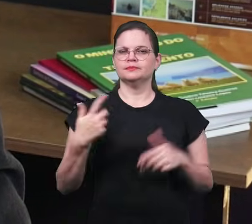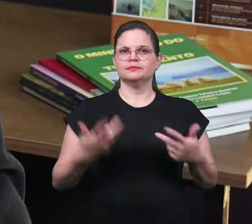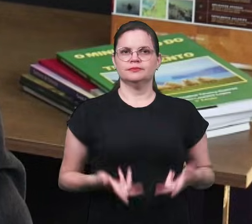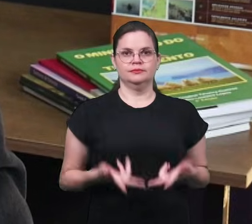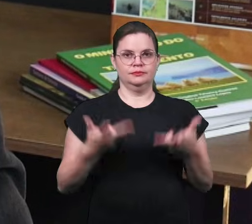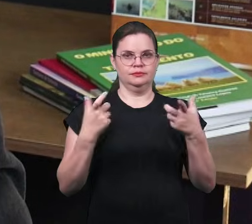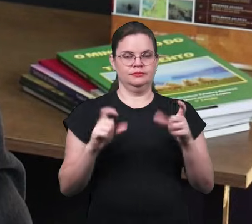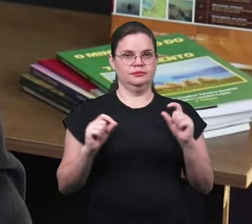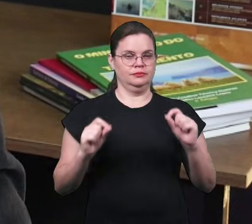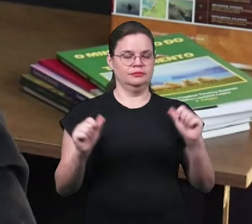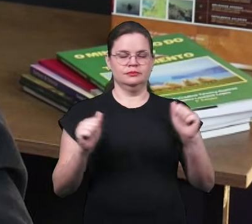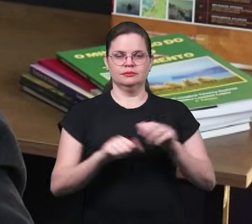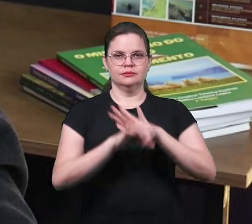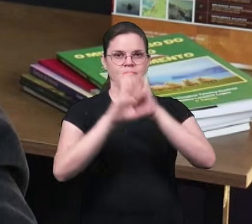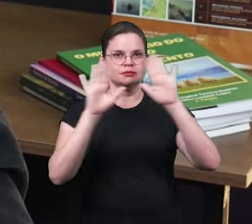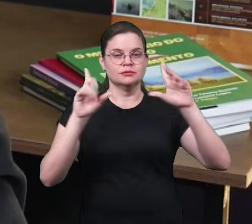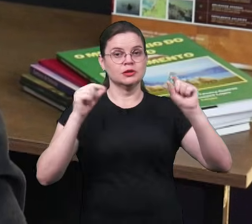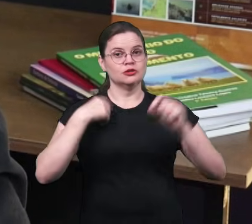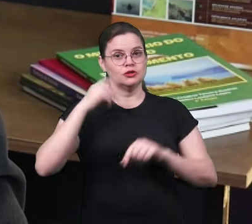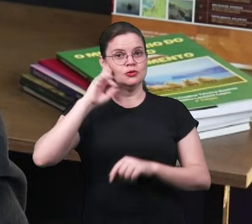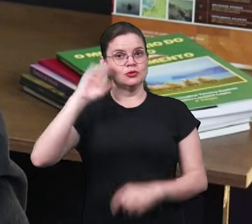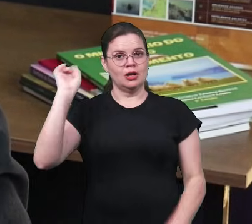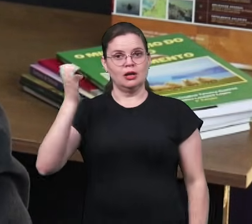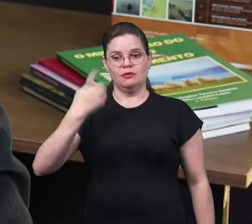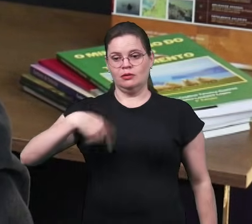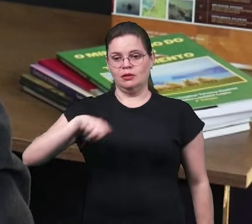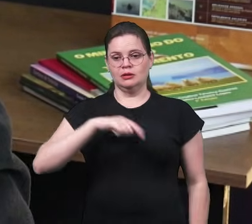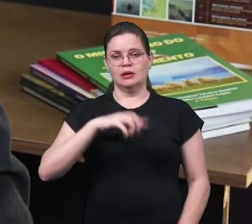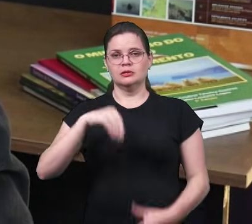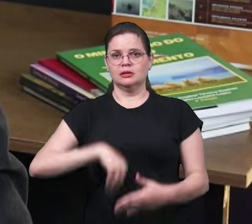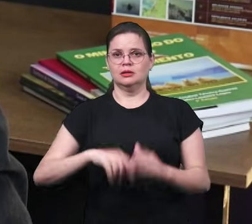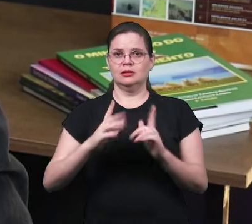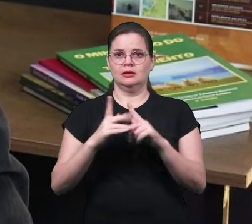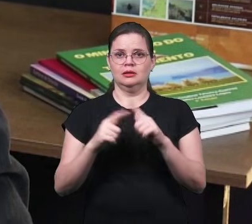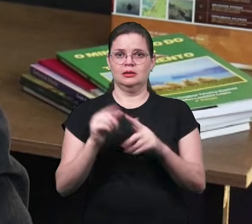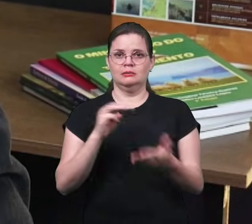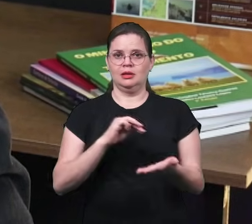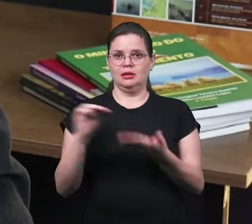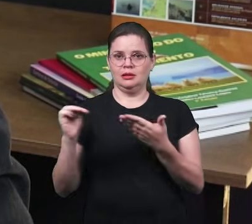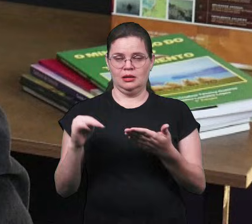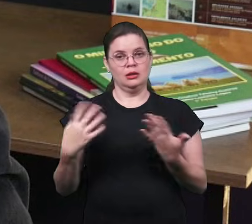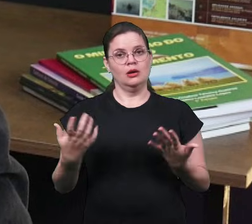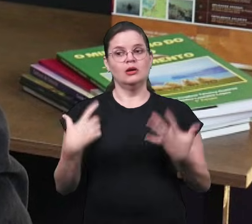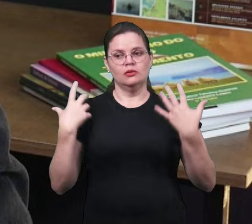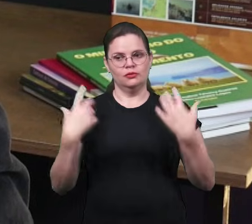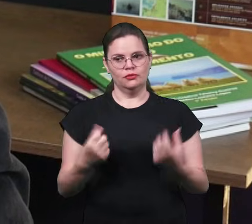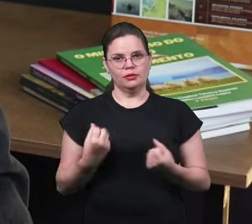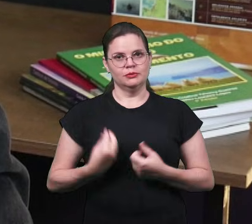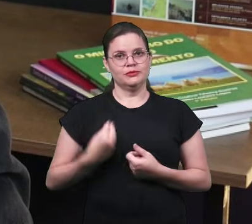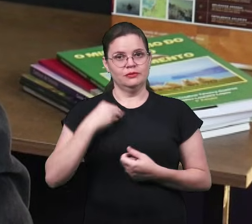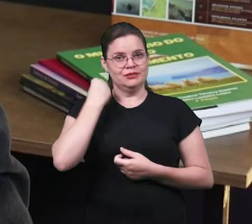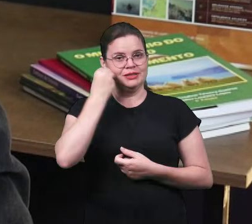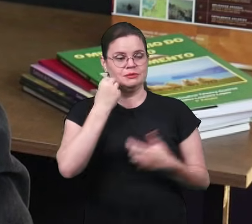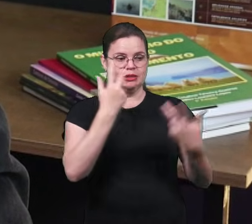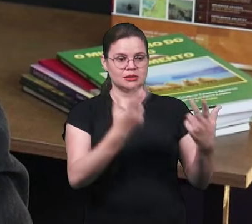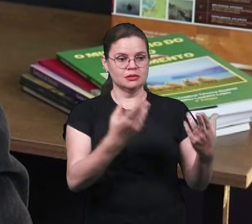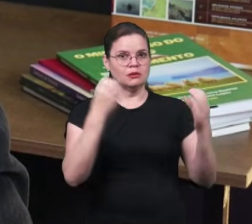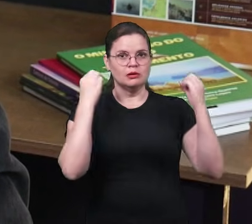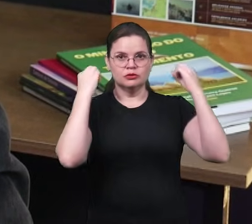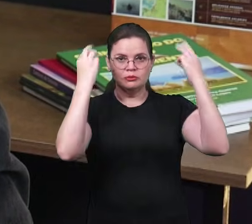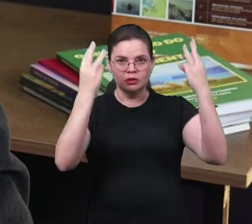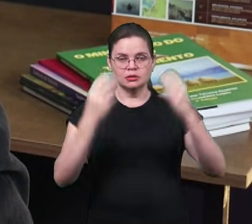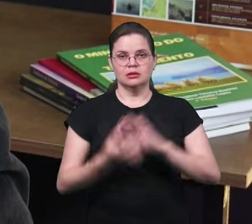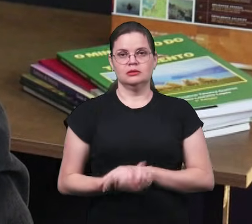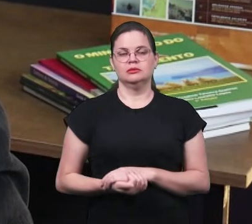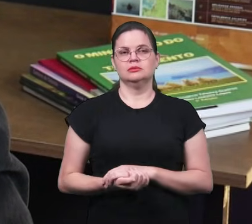na obra, que o Senhor deu essa revelação. Olha, Sim. Vamos viver dessa maneira. A mesma experiência. E é interessante